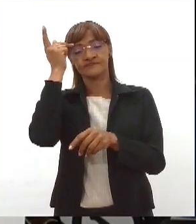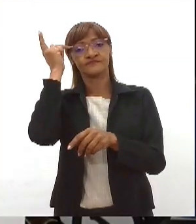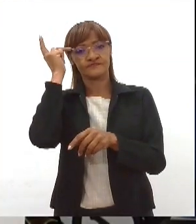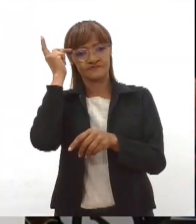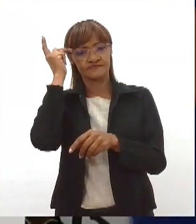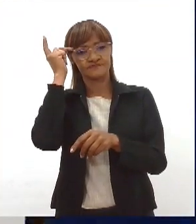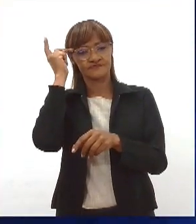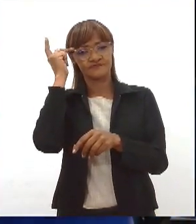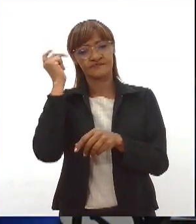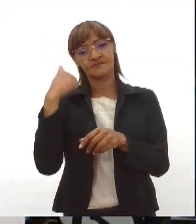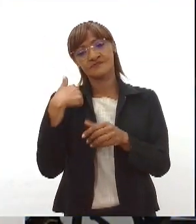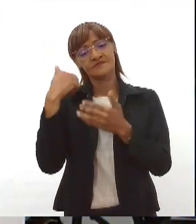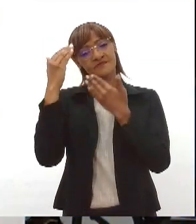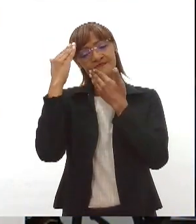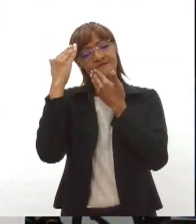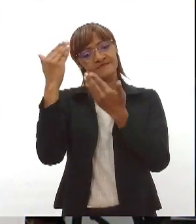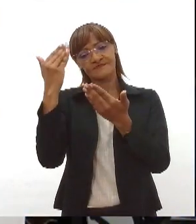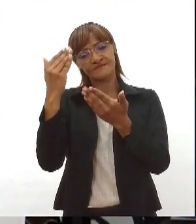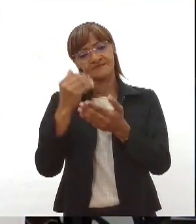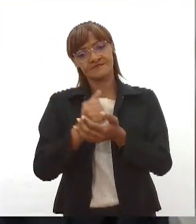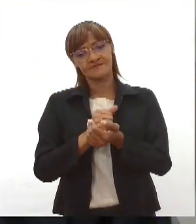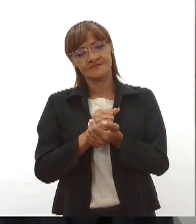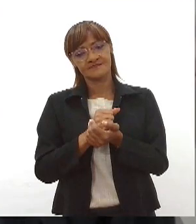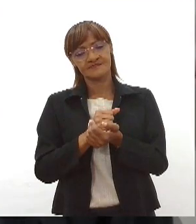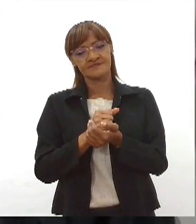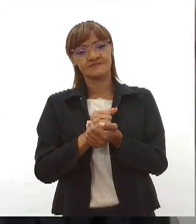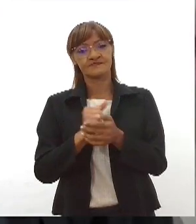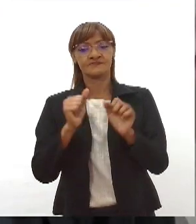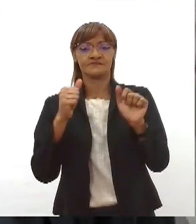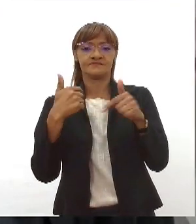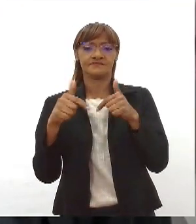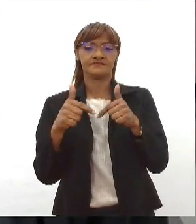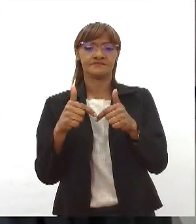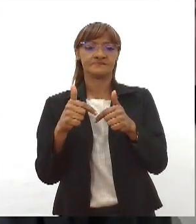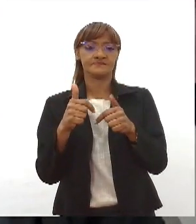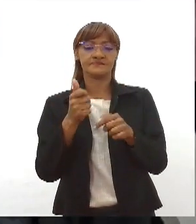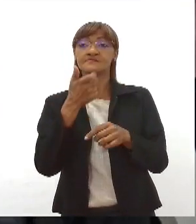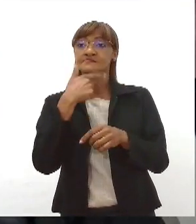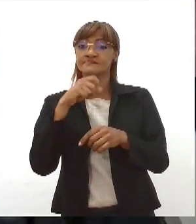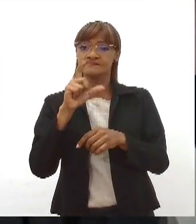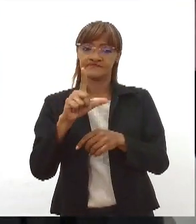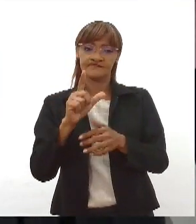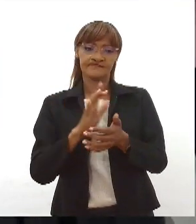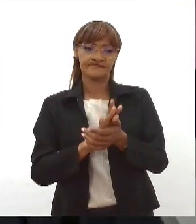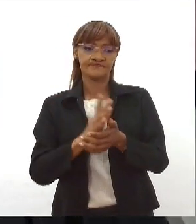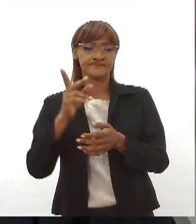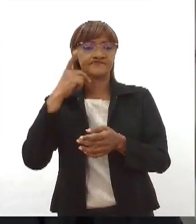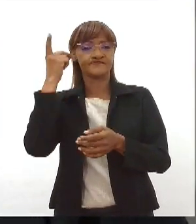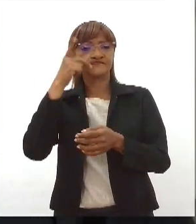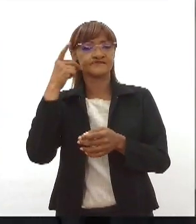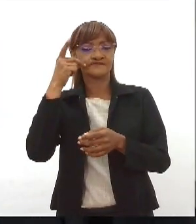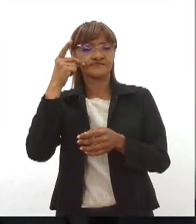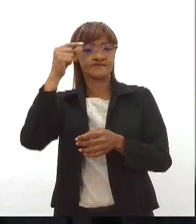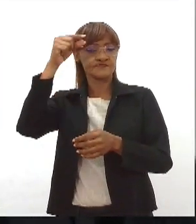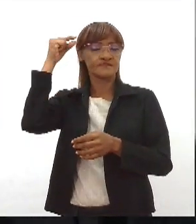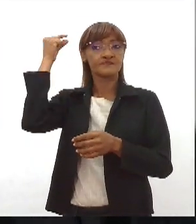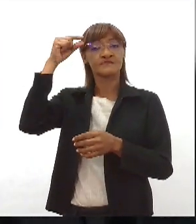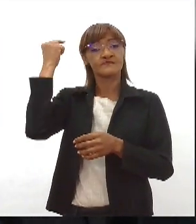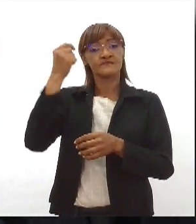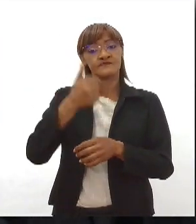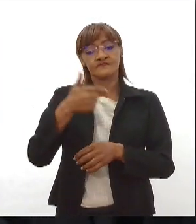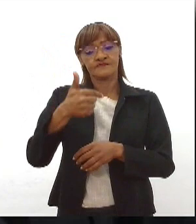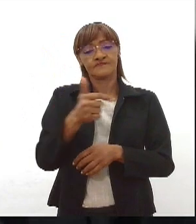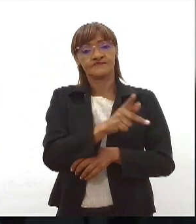grato pelos trabalho de Luciano ter participado o deputado Francisco Gualberto atual vice-presidente da